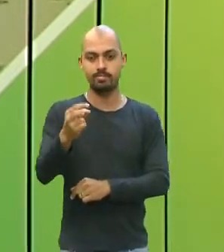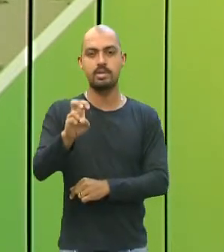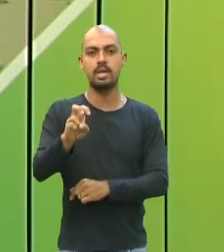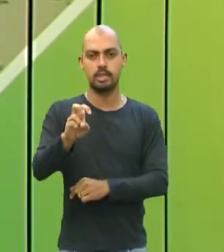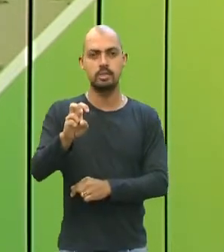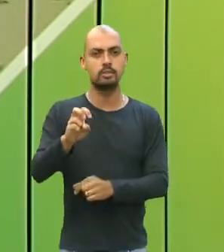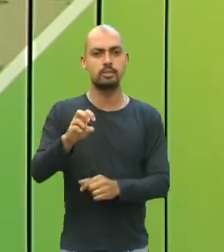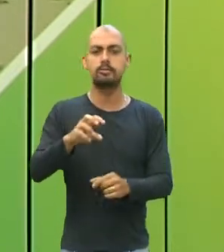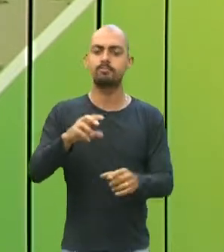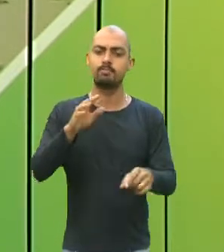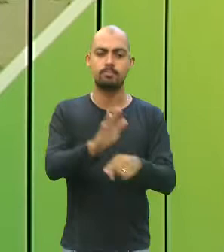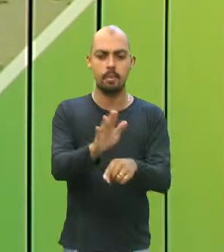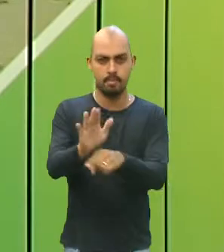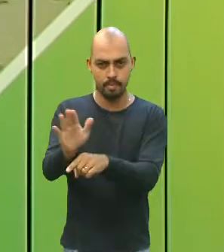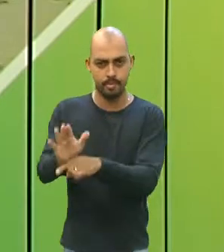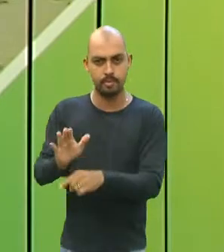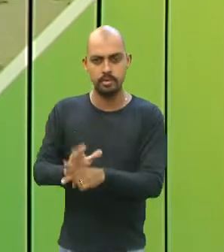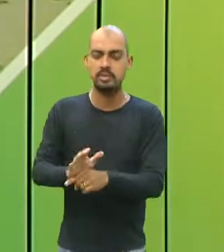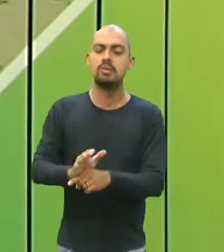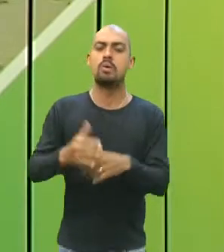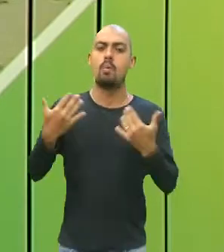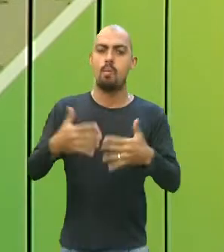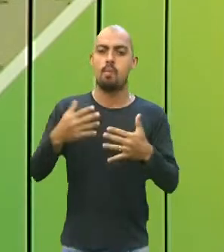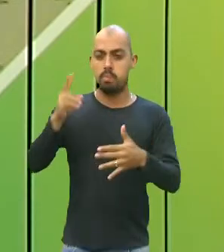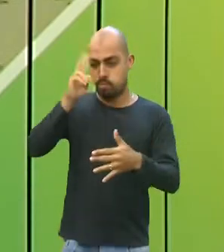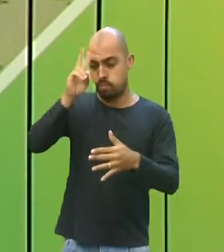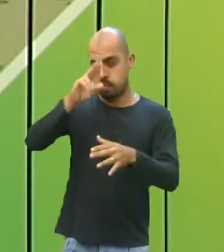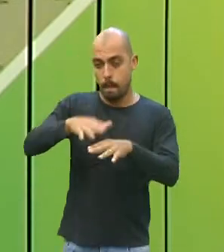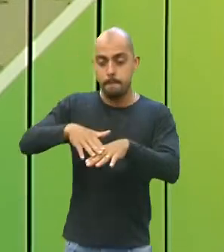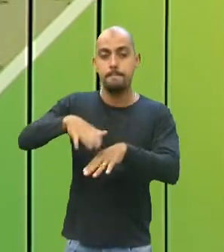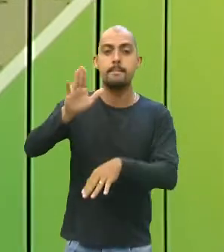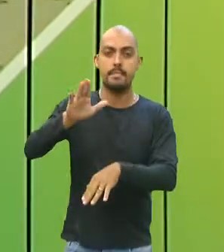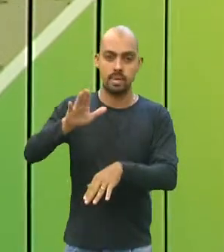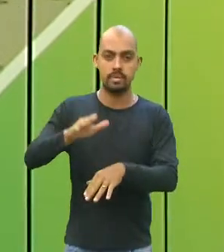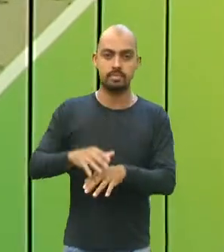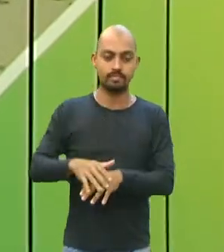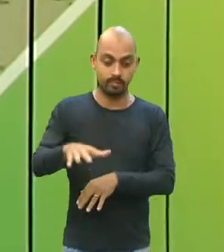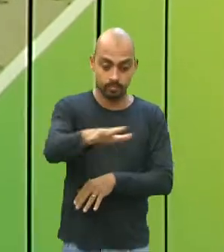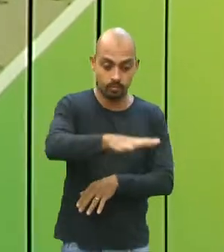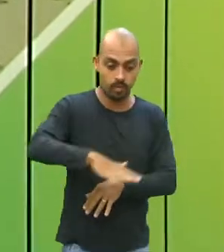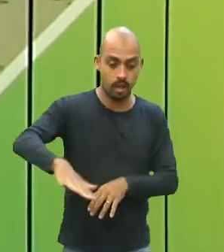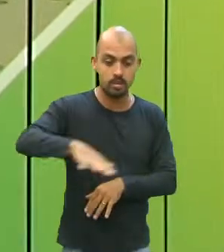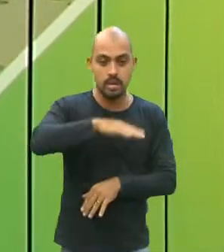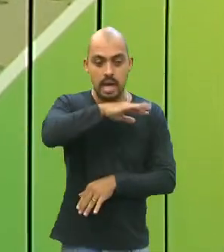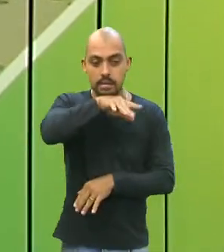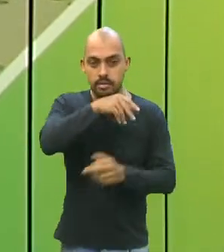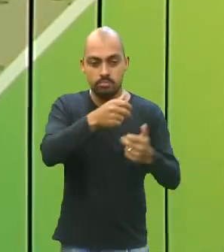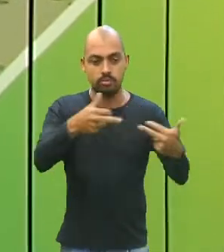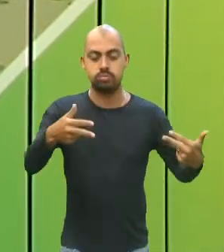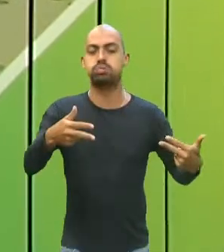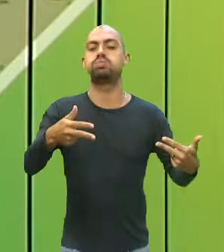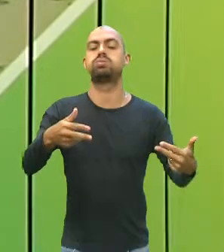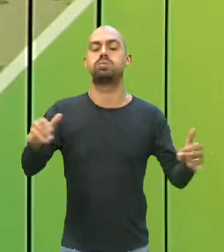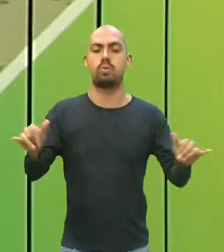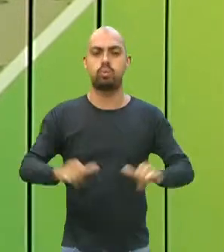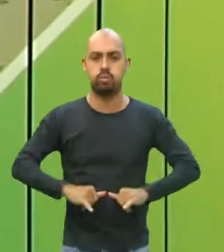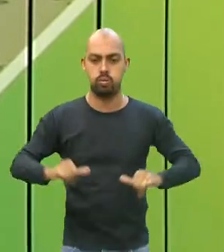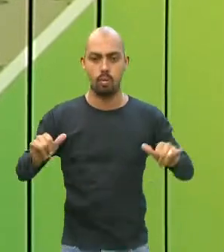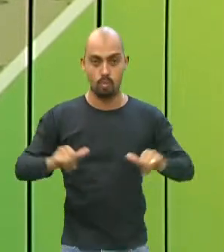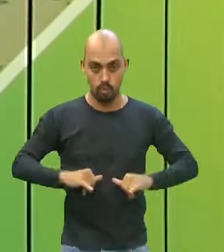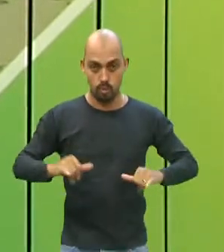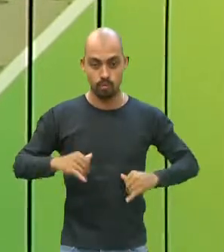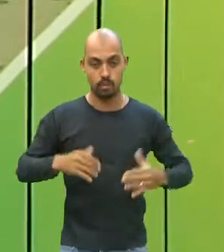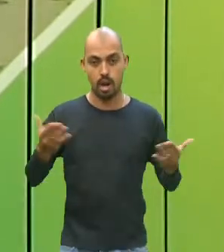21.115 ocorrências, o maior número da série histórica. E é neste cenário que os animais sofrem e são vítimas desses